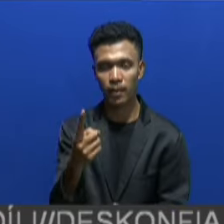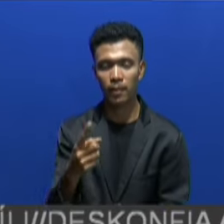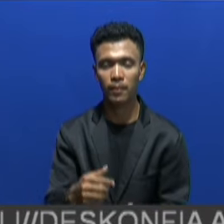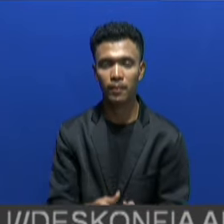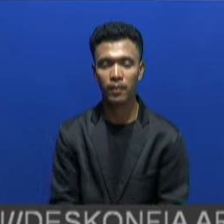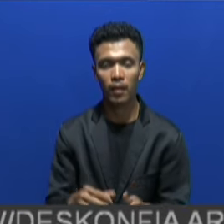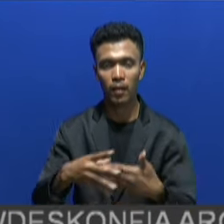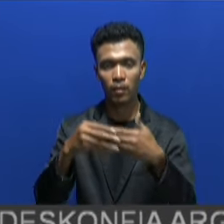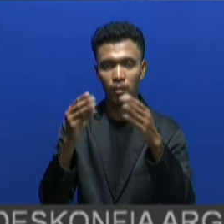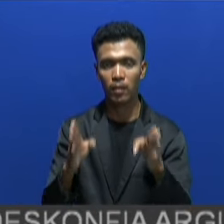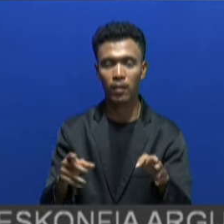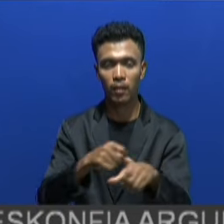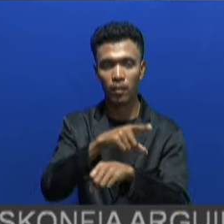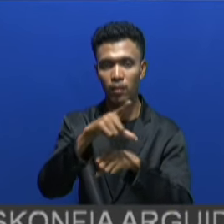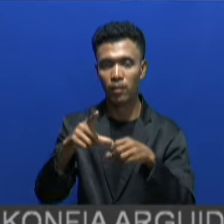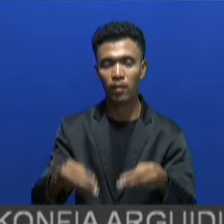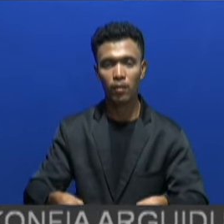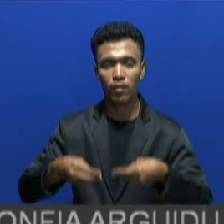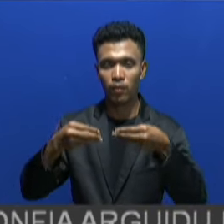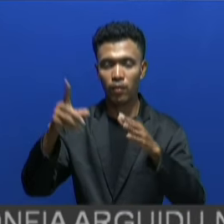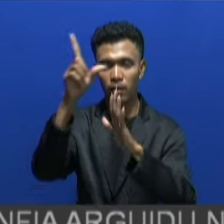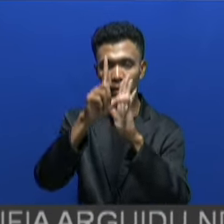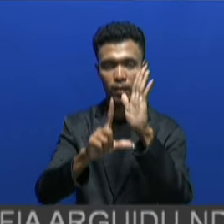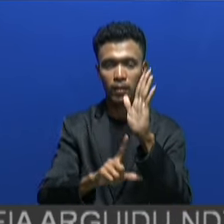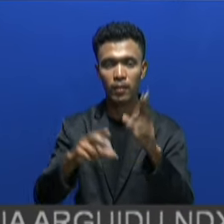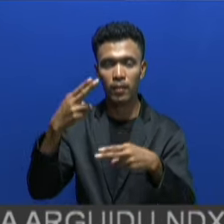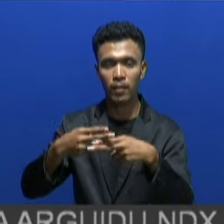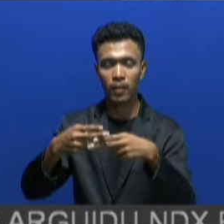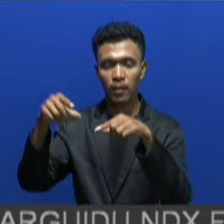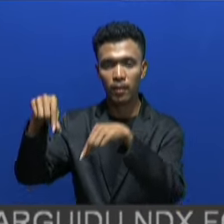Durante ne, autoridade local submete uma lista naran deficiente.